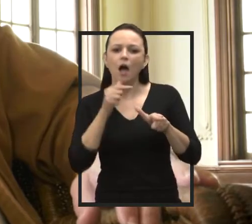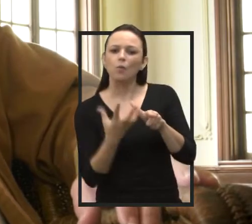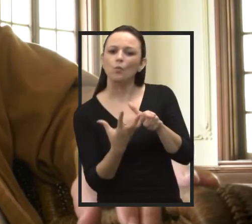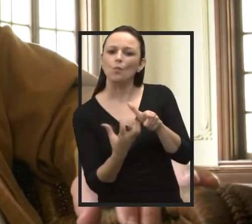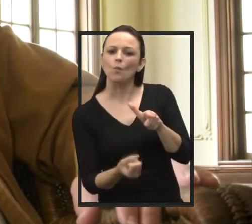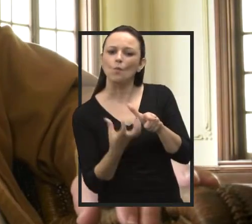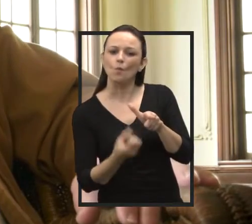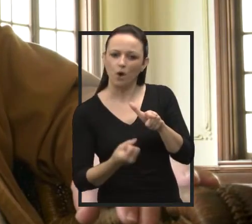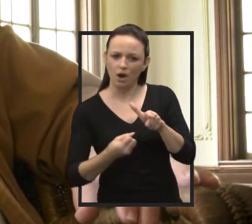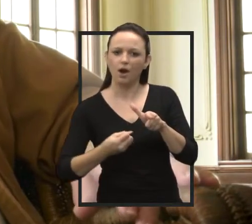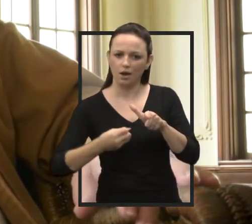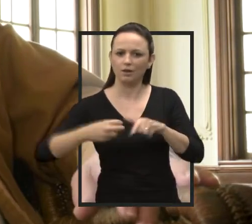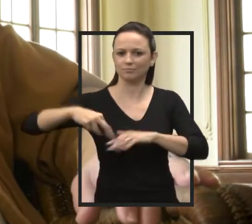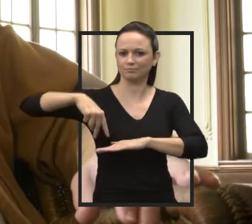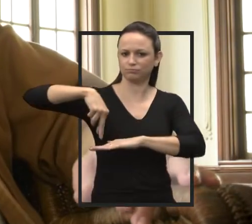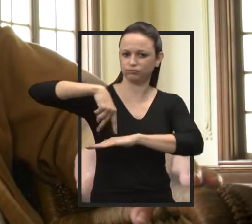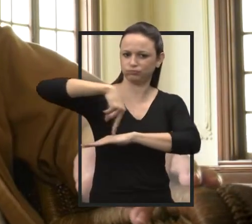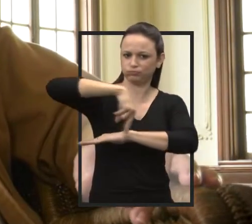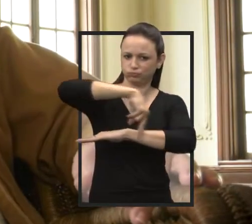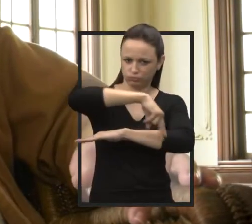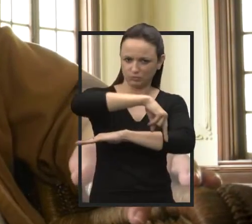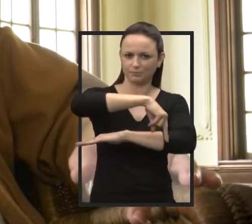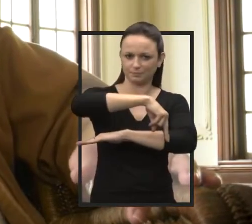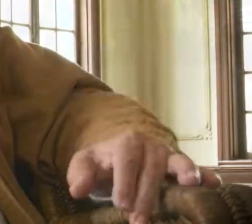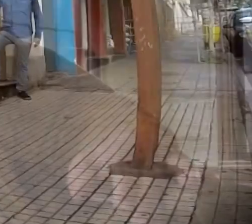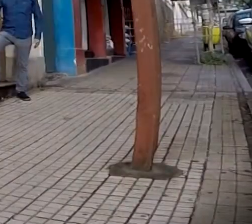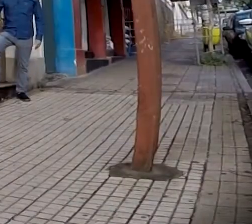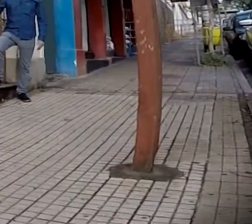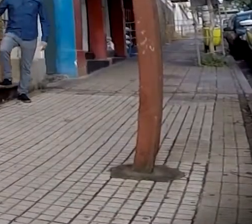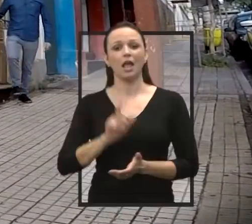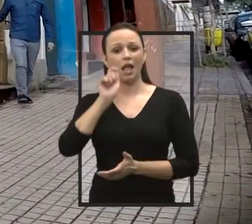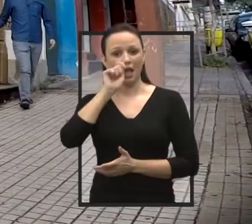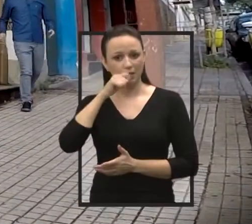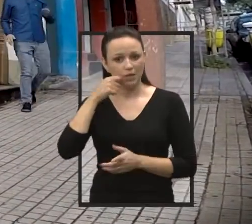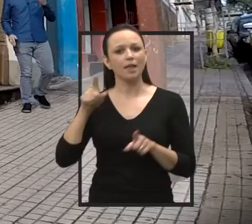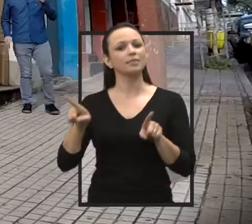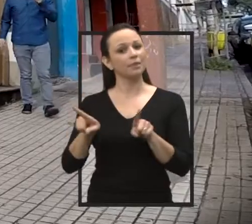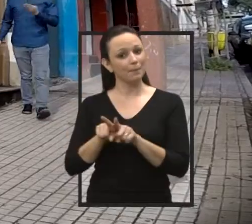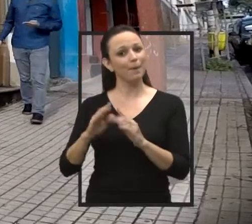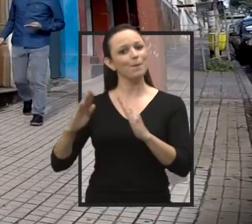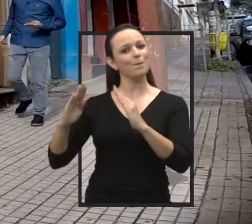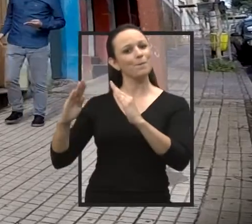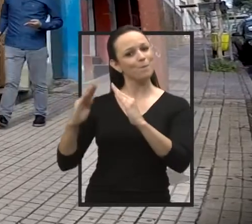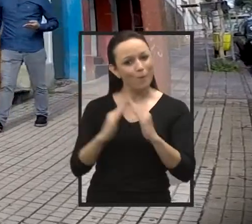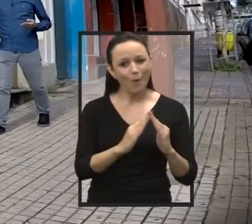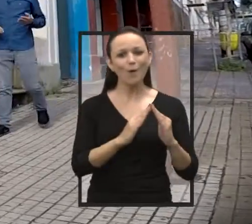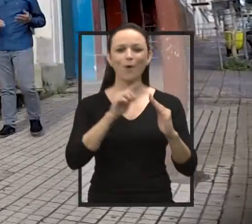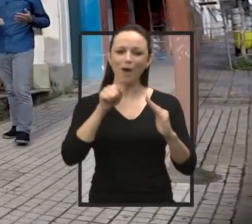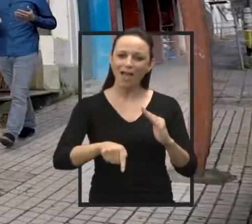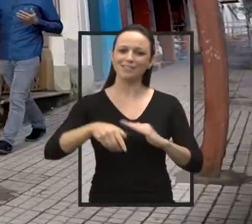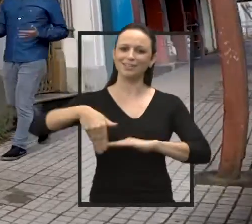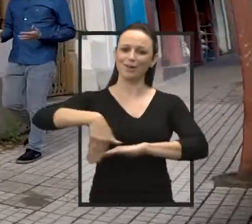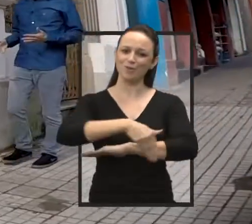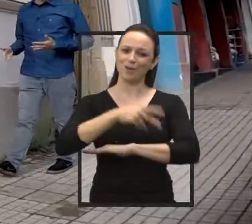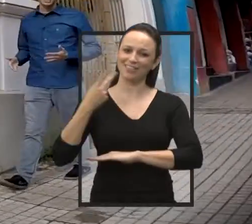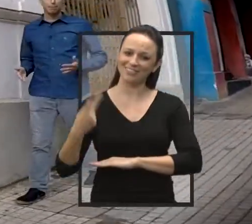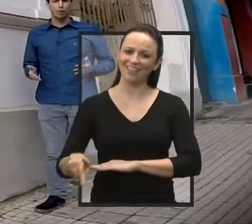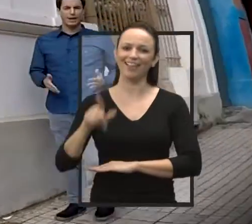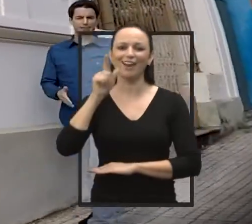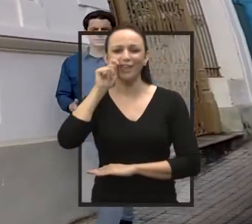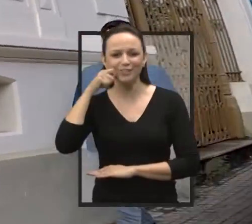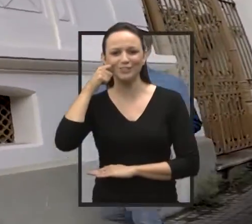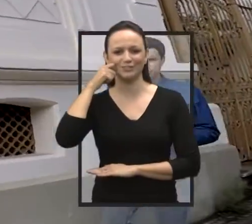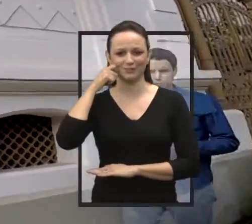ladrilho hidráulico na calçada, no passeio, né? Edgar, é claro, também residiu na rua que leva o seu nome. E